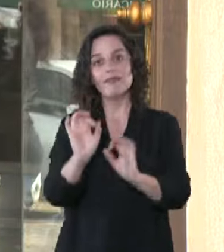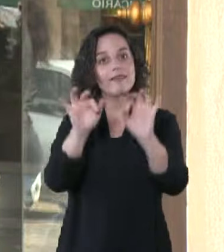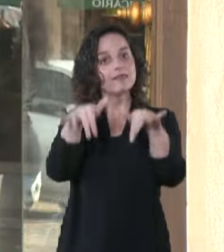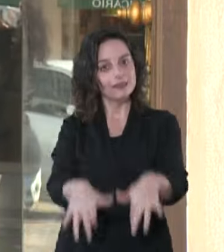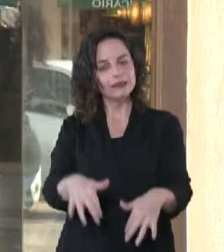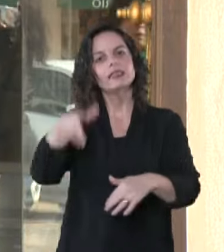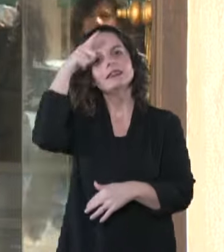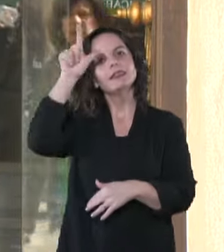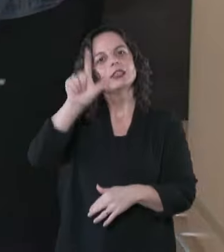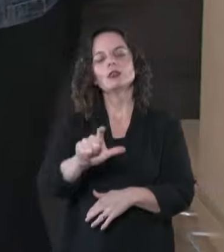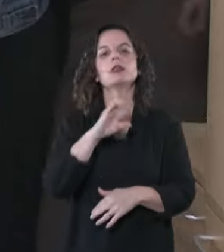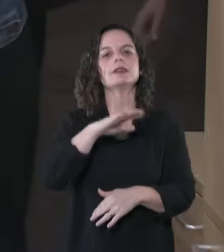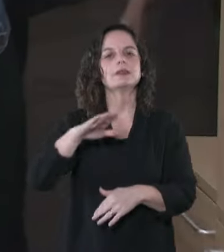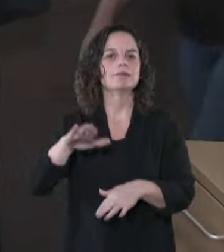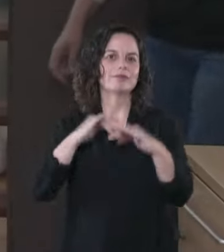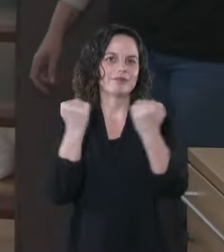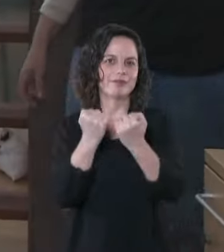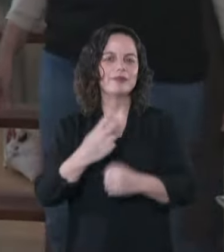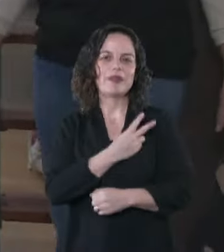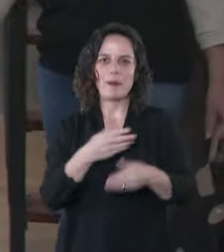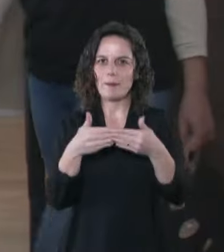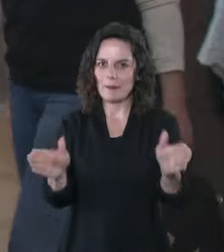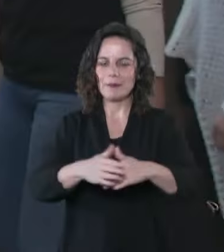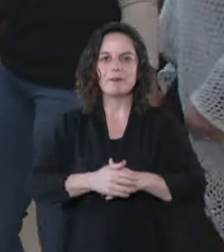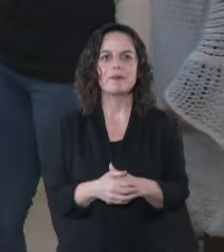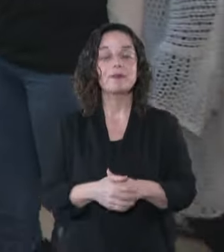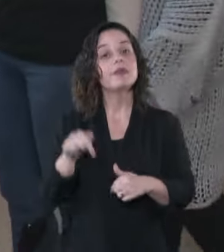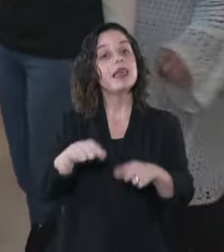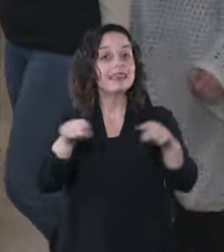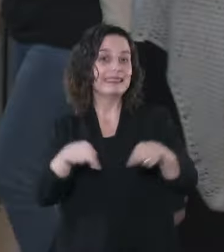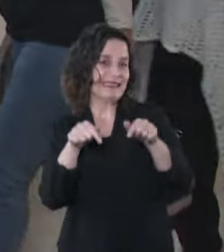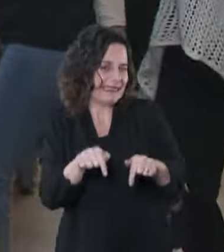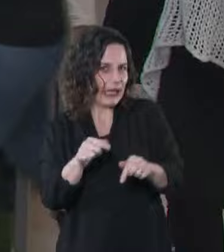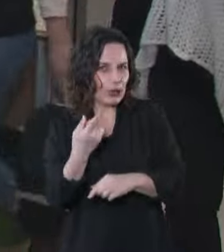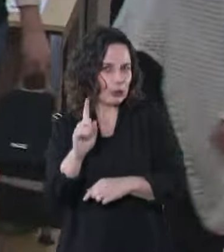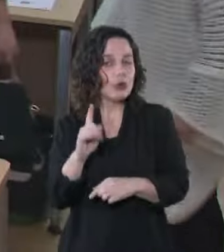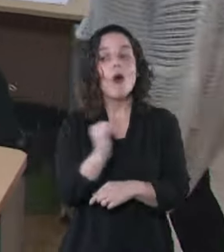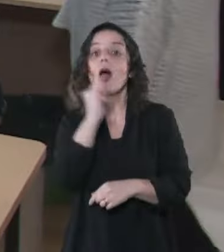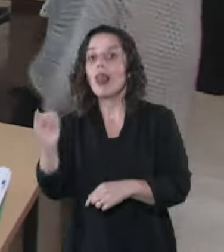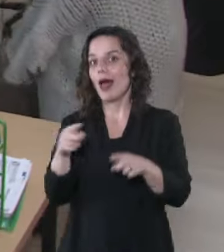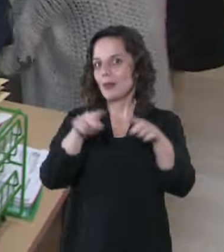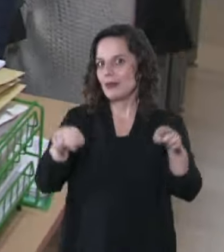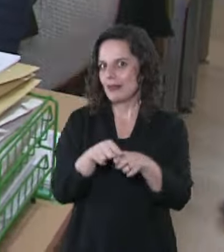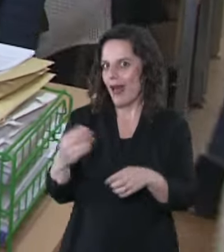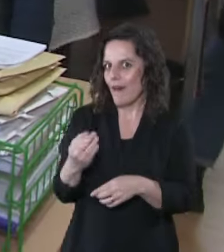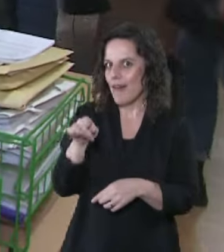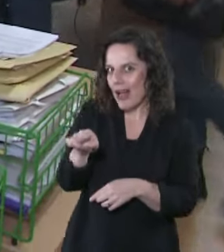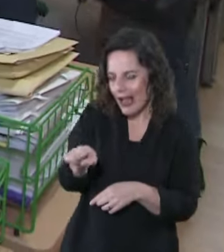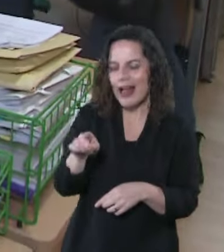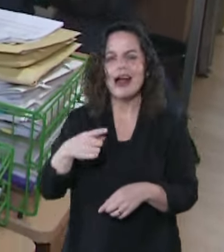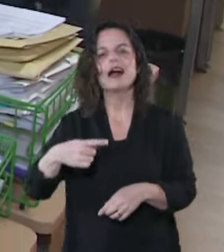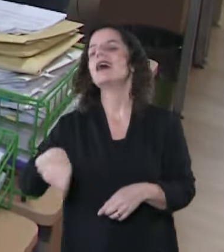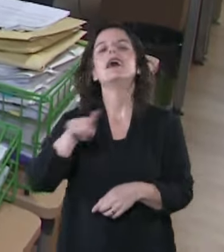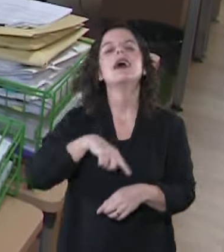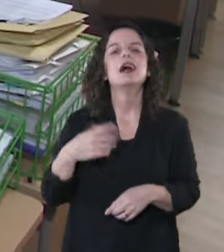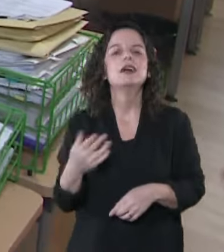de Ciências Sociais da Universidade Aberta. Não foi nesta sala, mas foi numa sala aqui ao lado, onde estávamos a